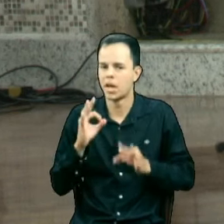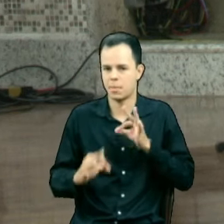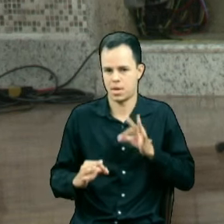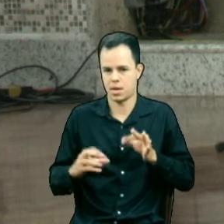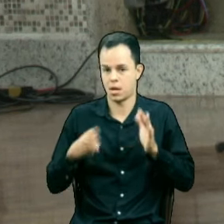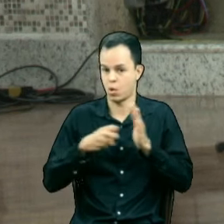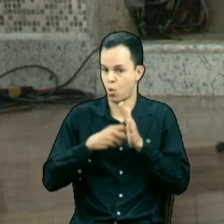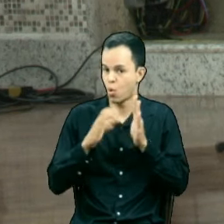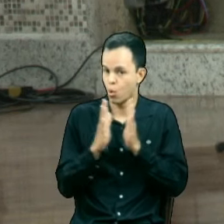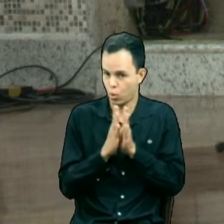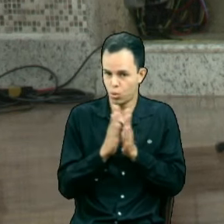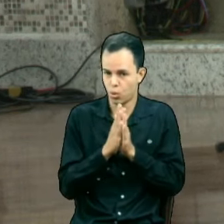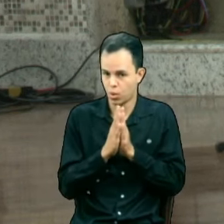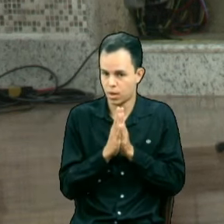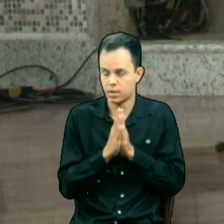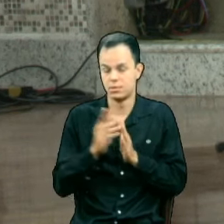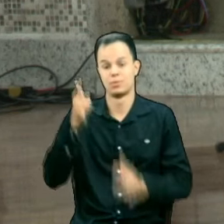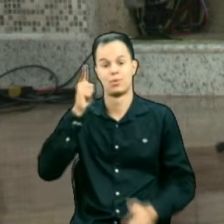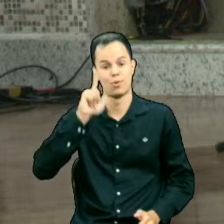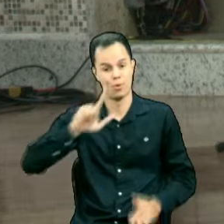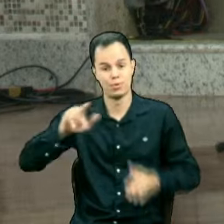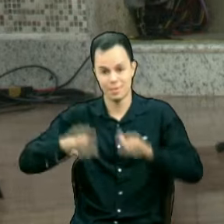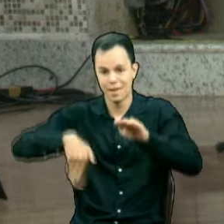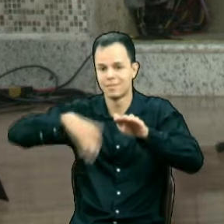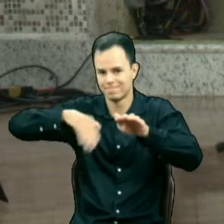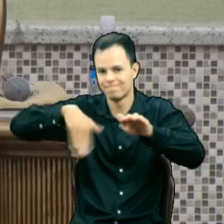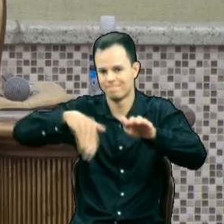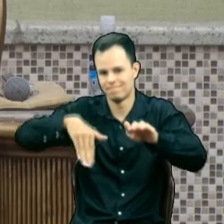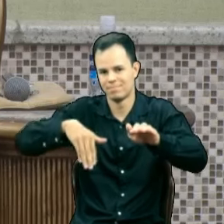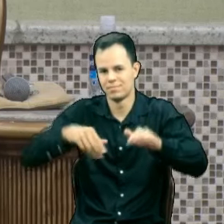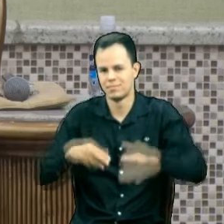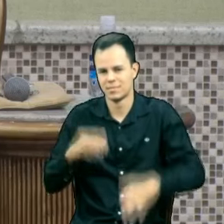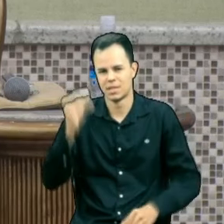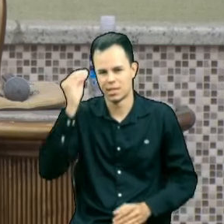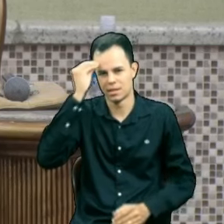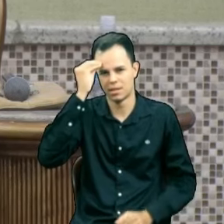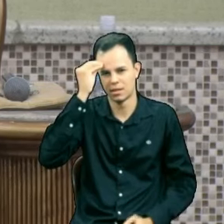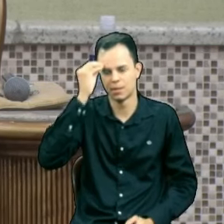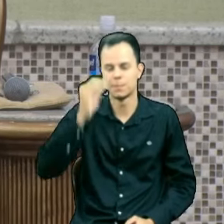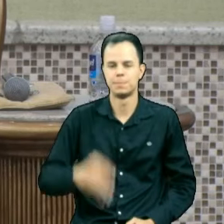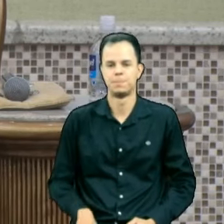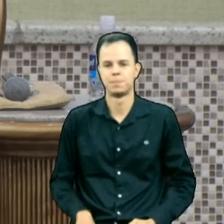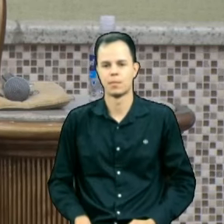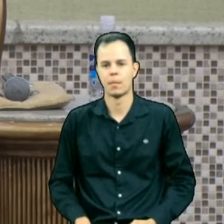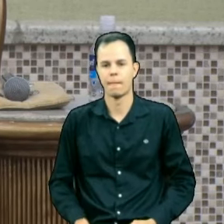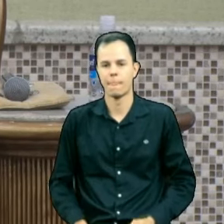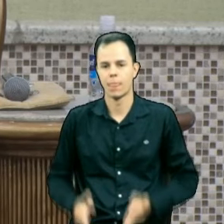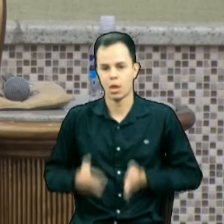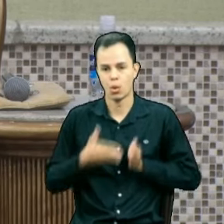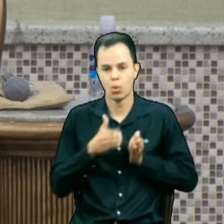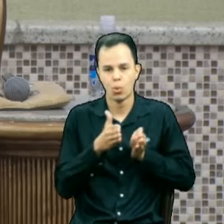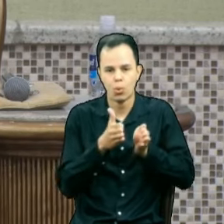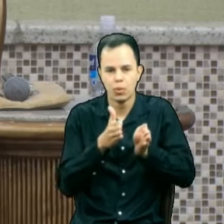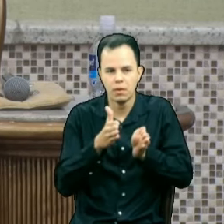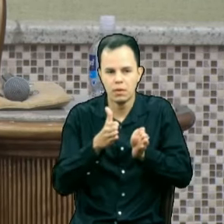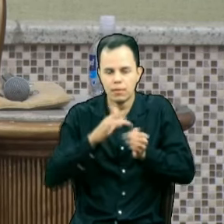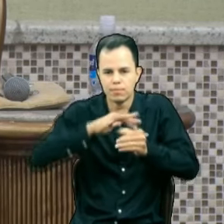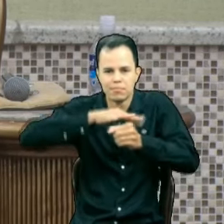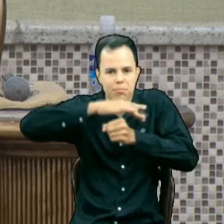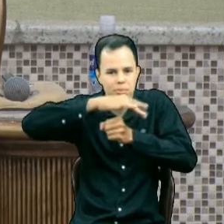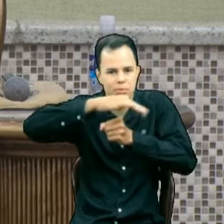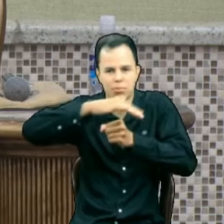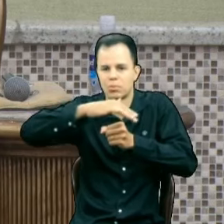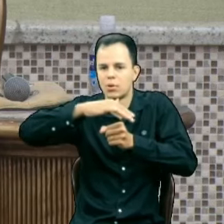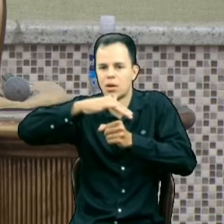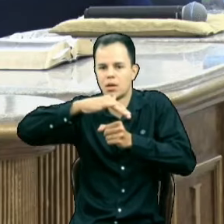nível E você está no rio o rio que você tá transportando que você não consegue mais